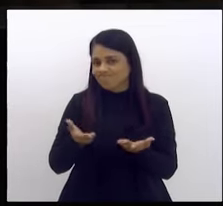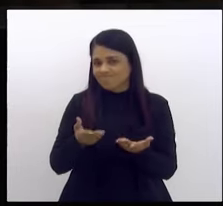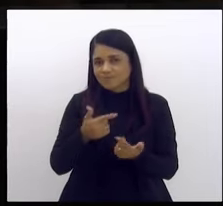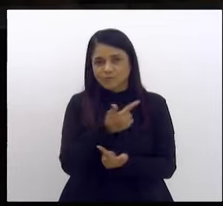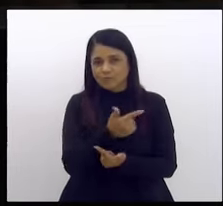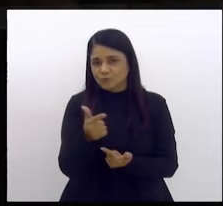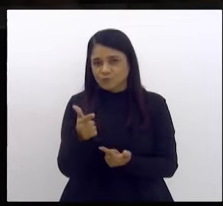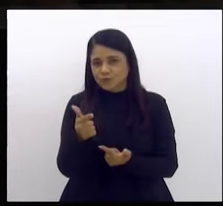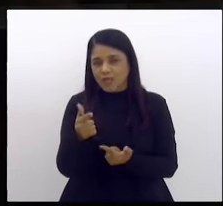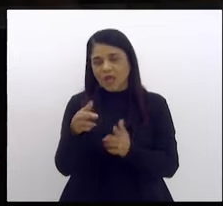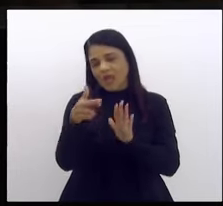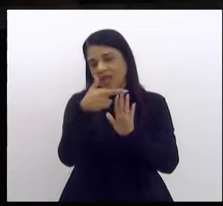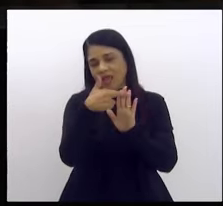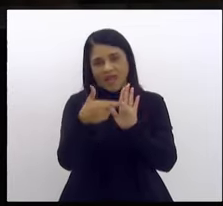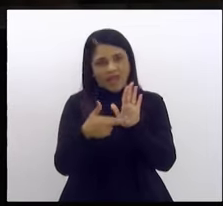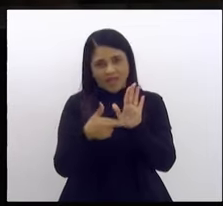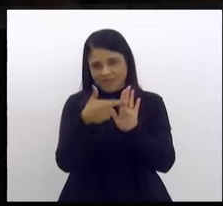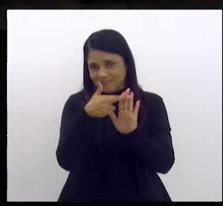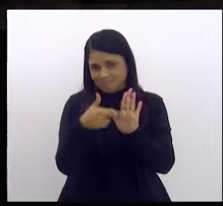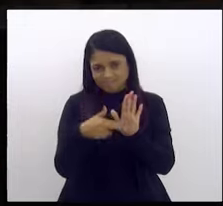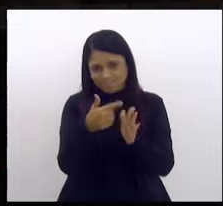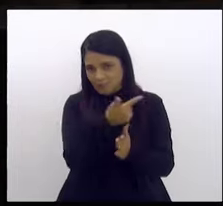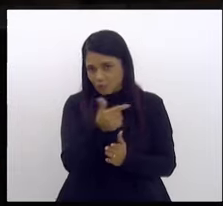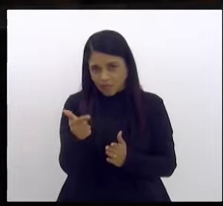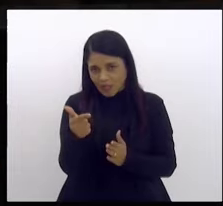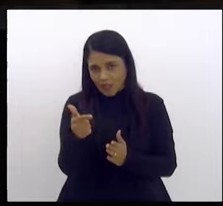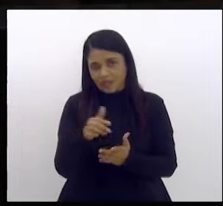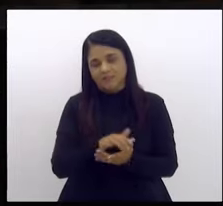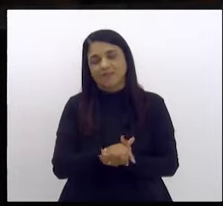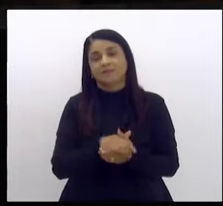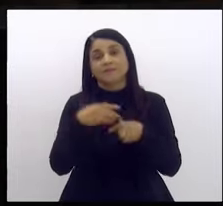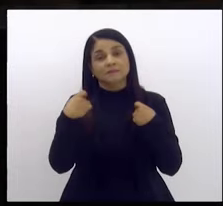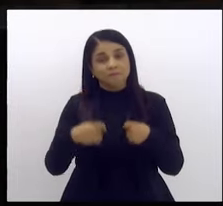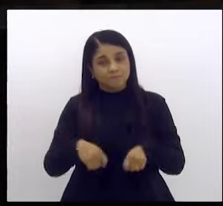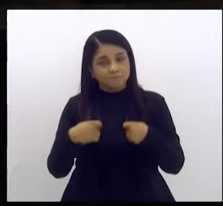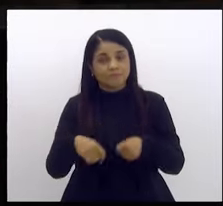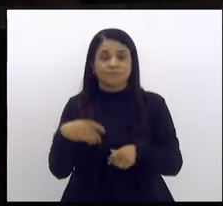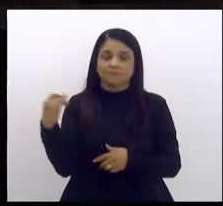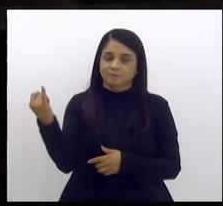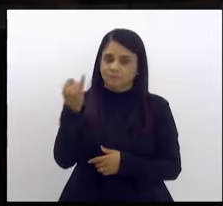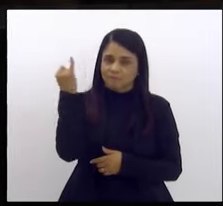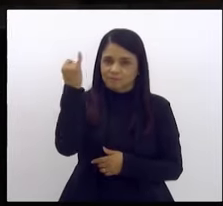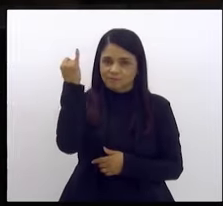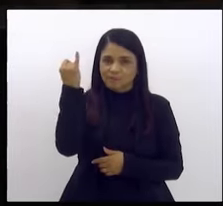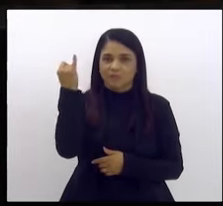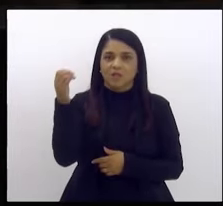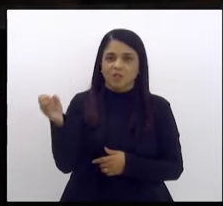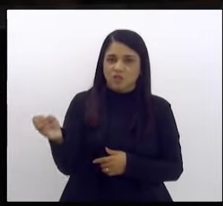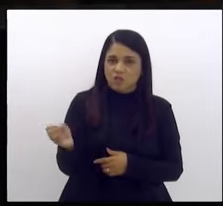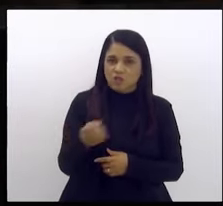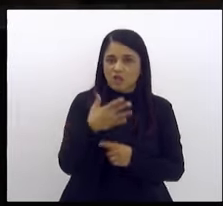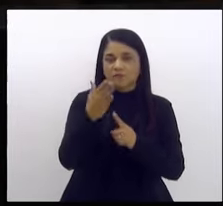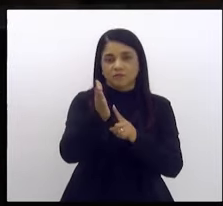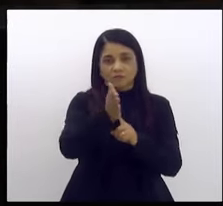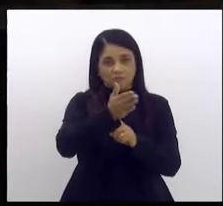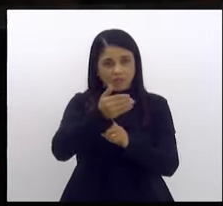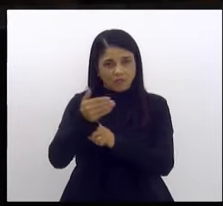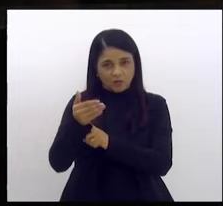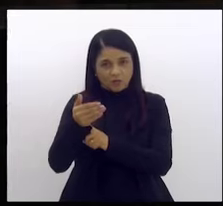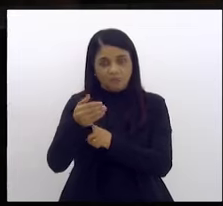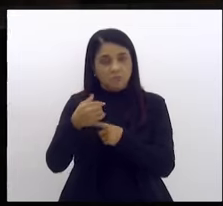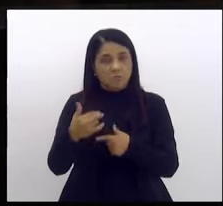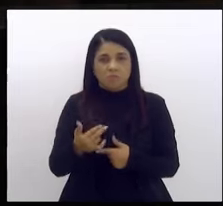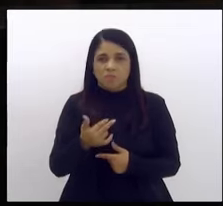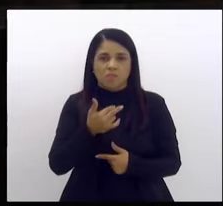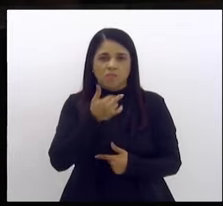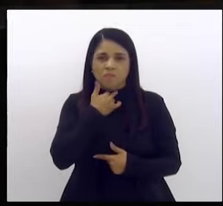qualquer regulamentação. E aí é importante dizer que as novas tecnologias não